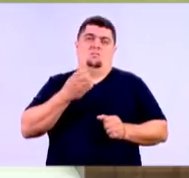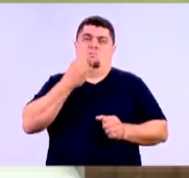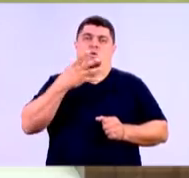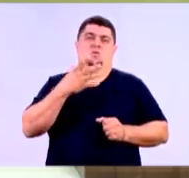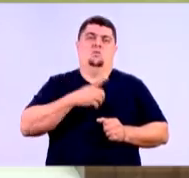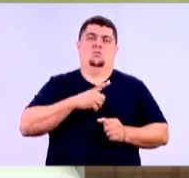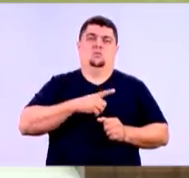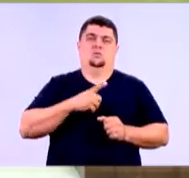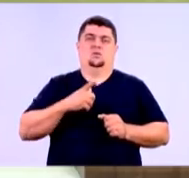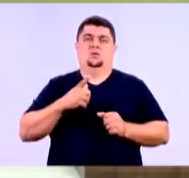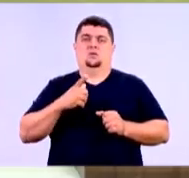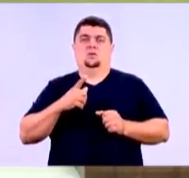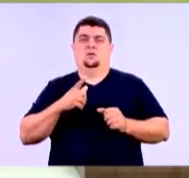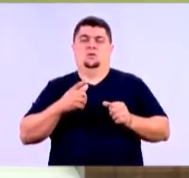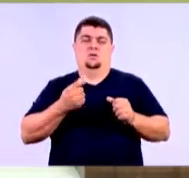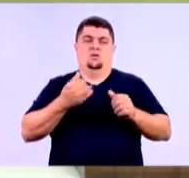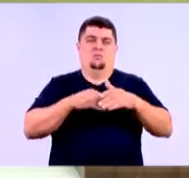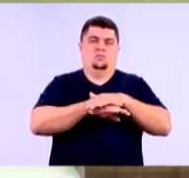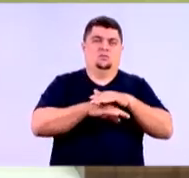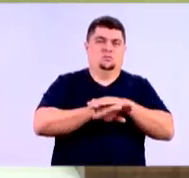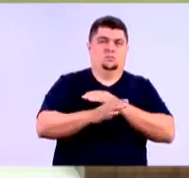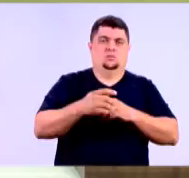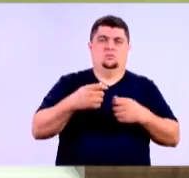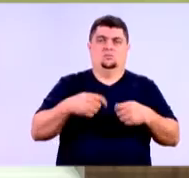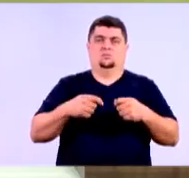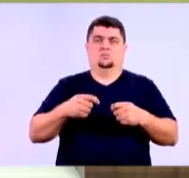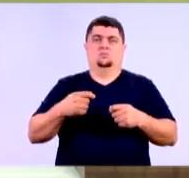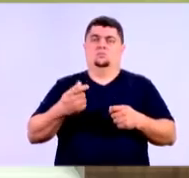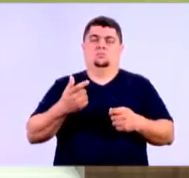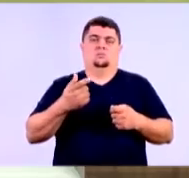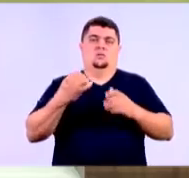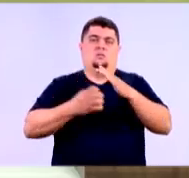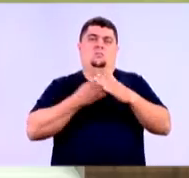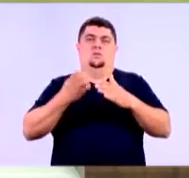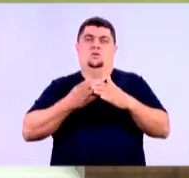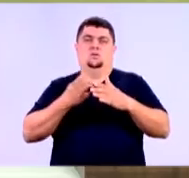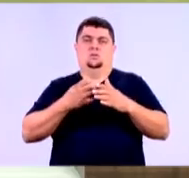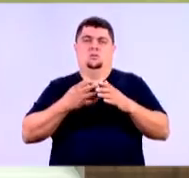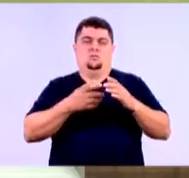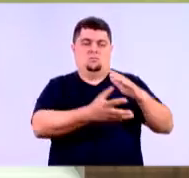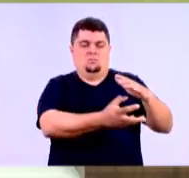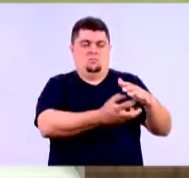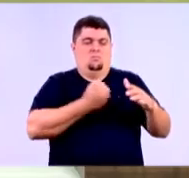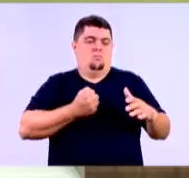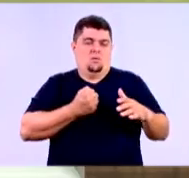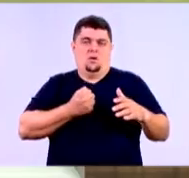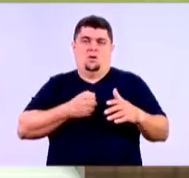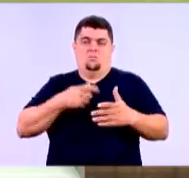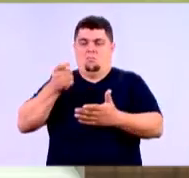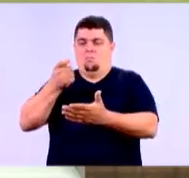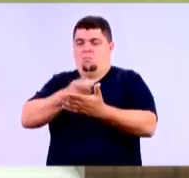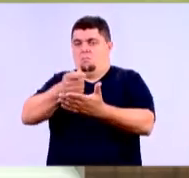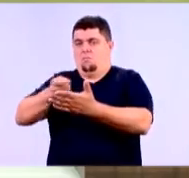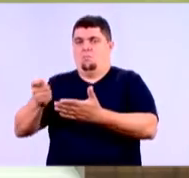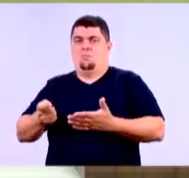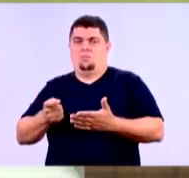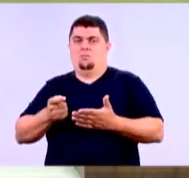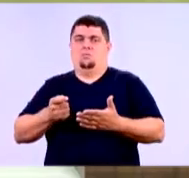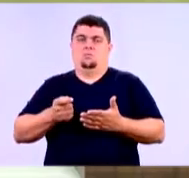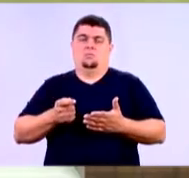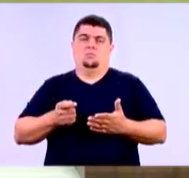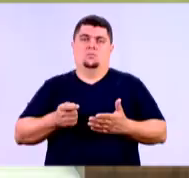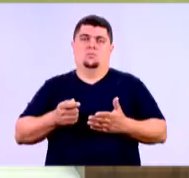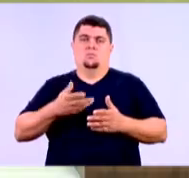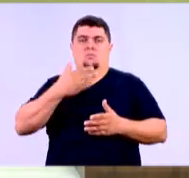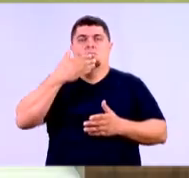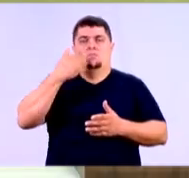tem investimentos, ela tem imobilizado, não compensa para essa empresa retirar os seus investimentos para investir com capital próprio.